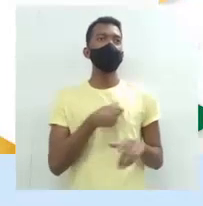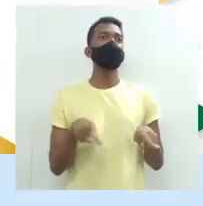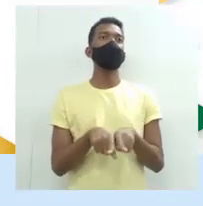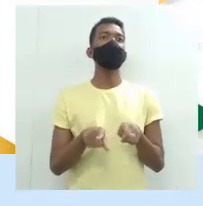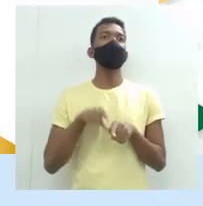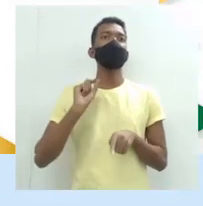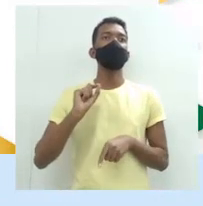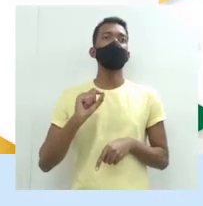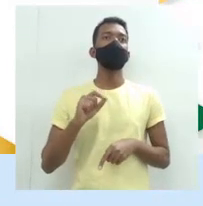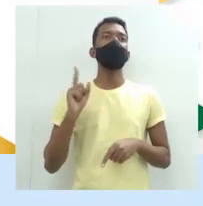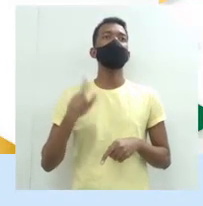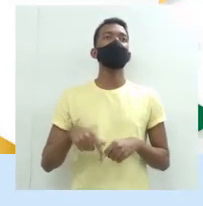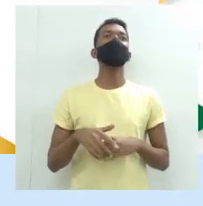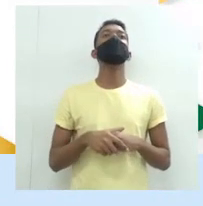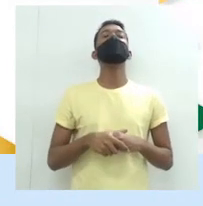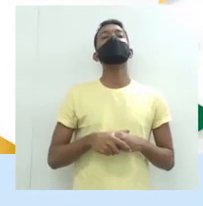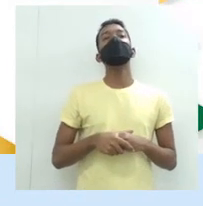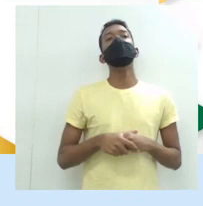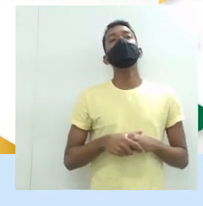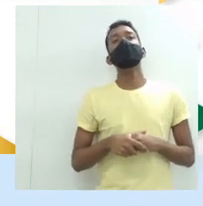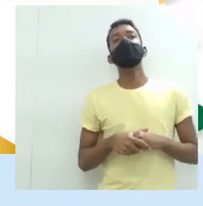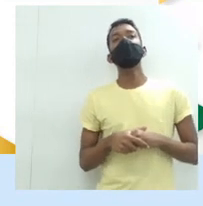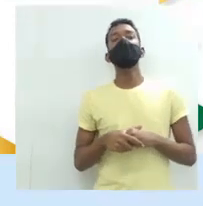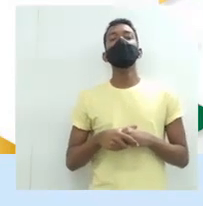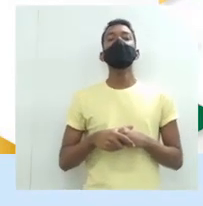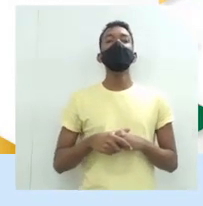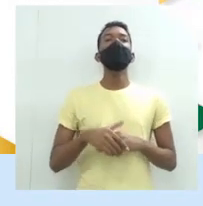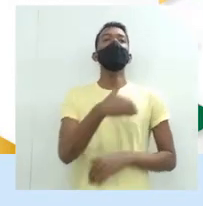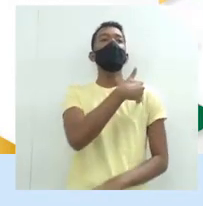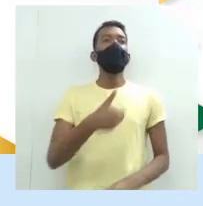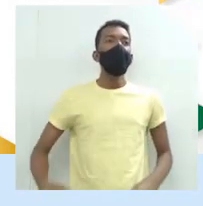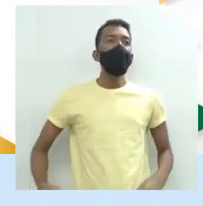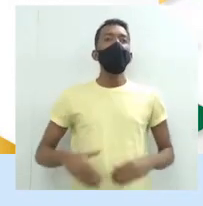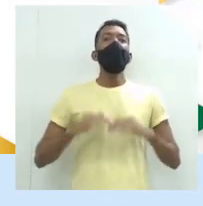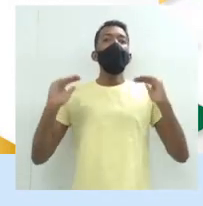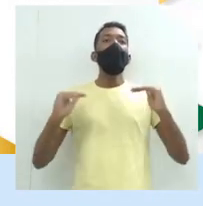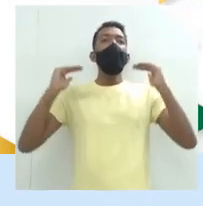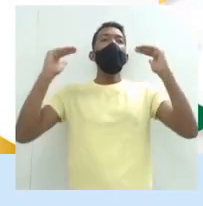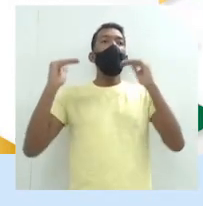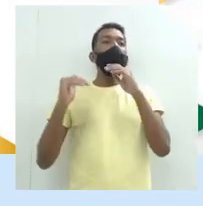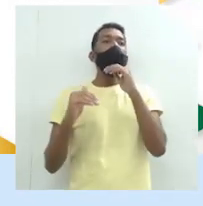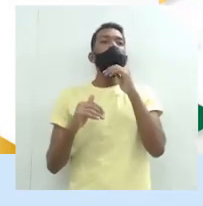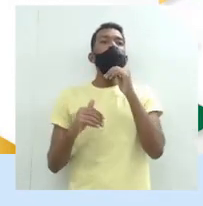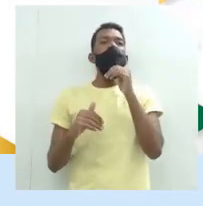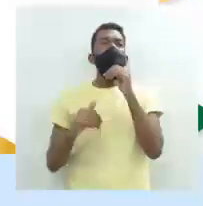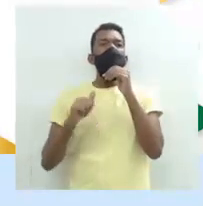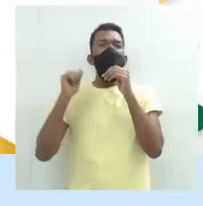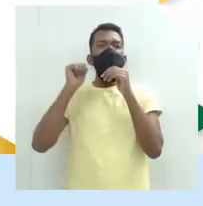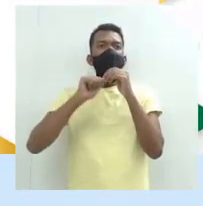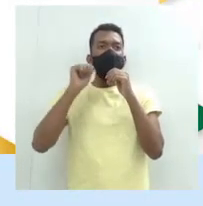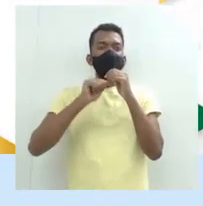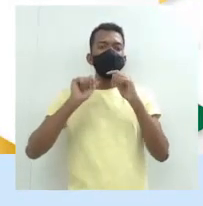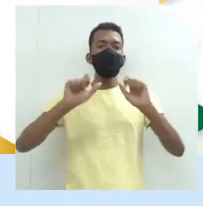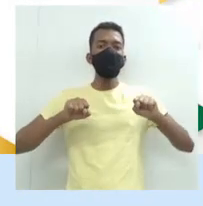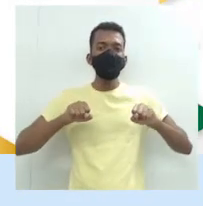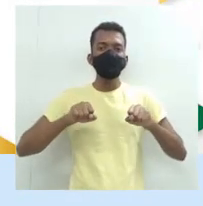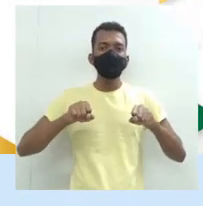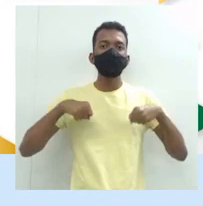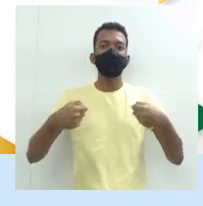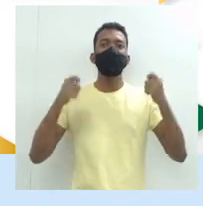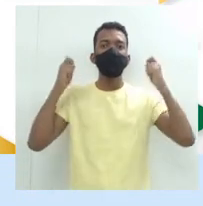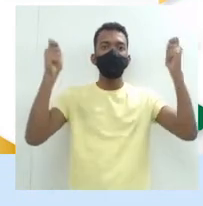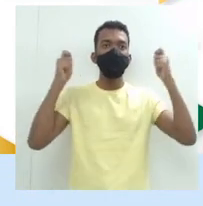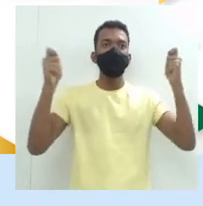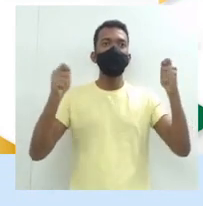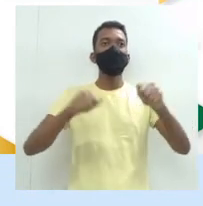government, governo, authorities, autoridades, women's rights activities, são